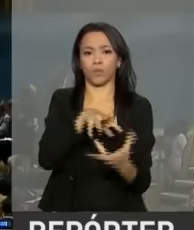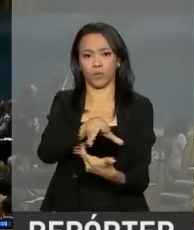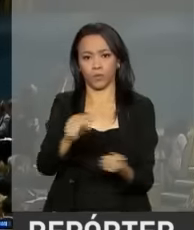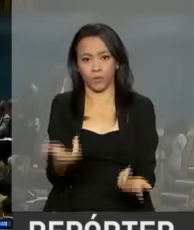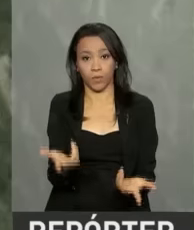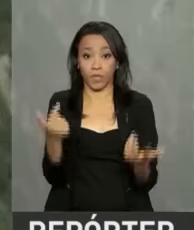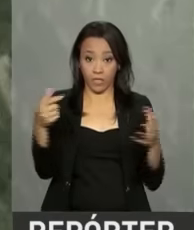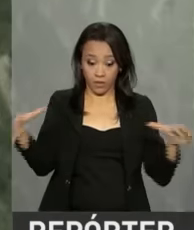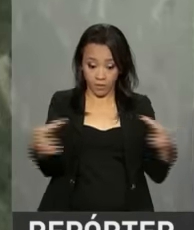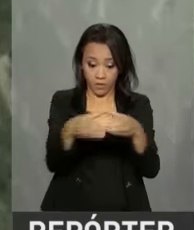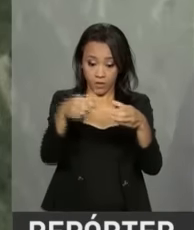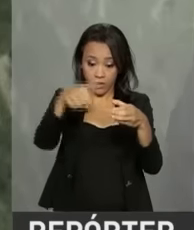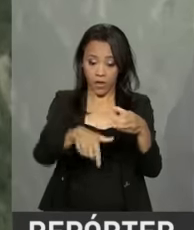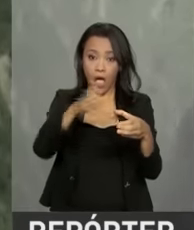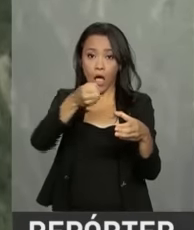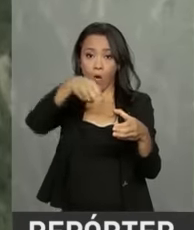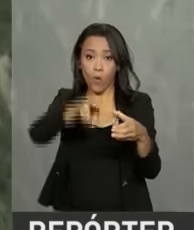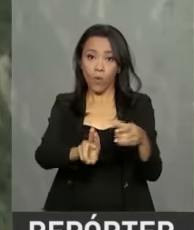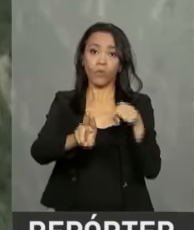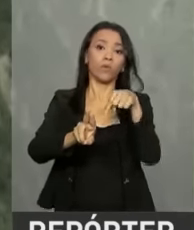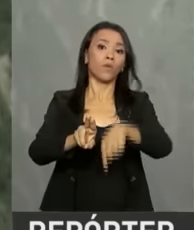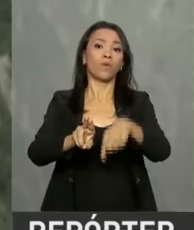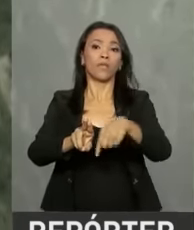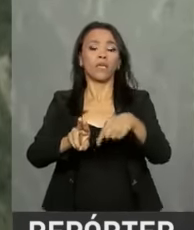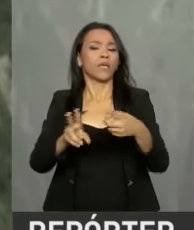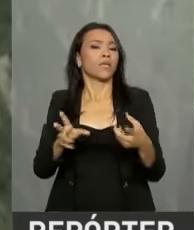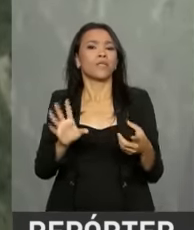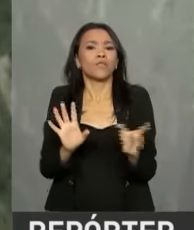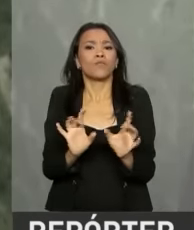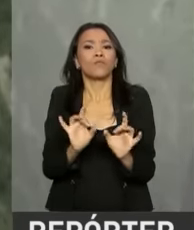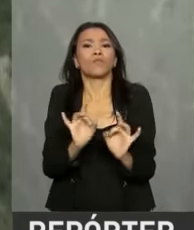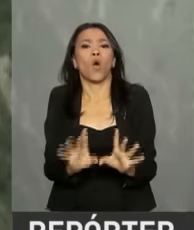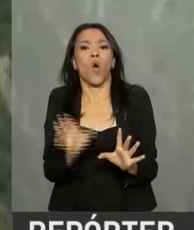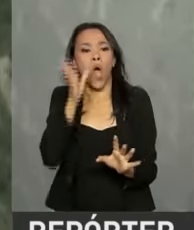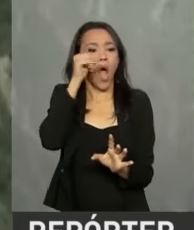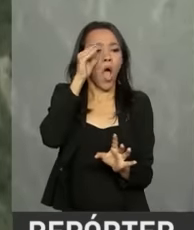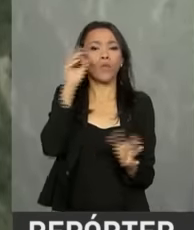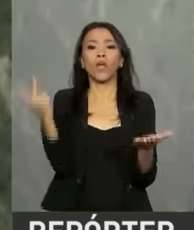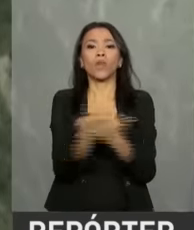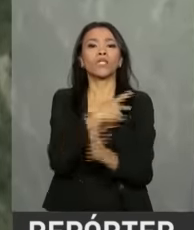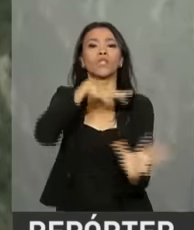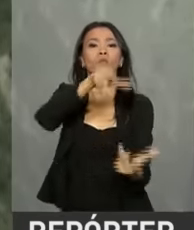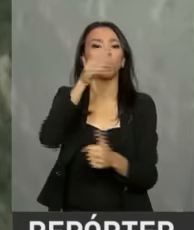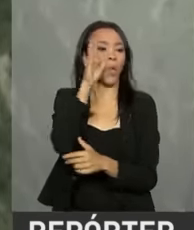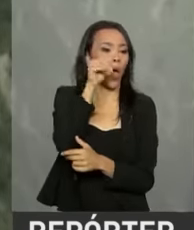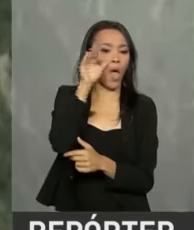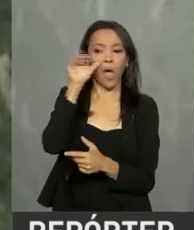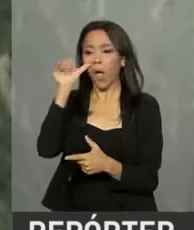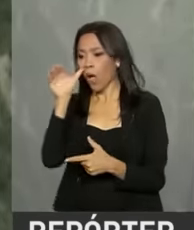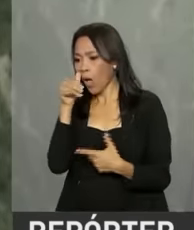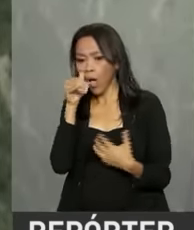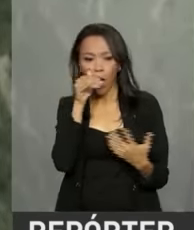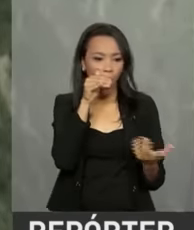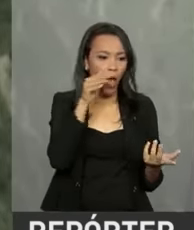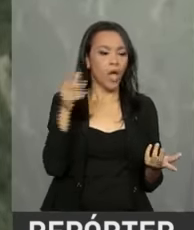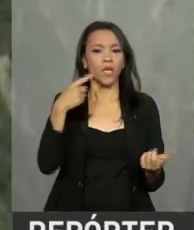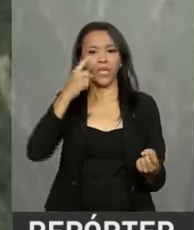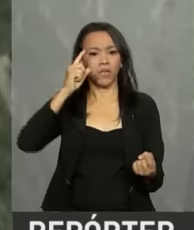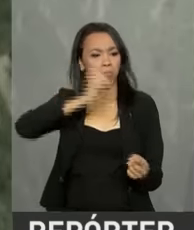As Nações Unidas não podem resumir-se a um posto de observação e condenação dos flagelos